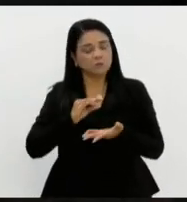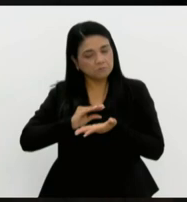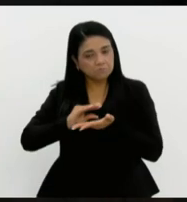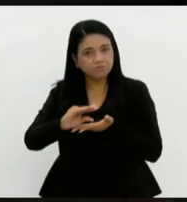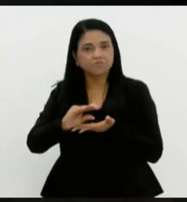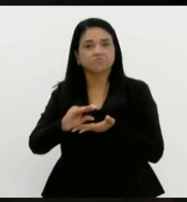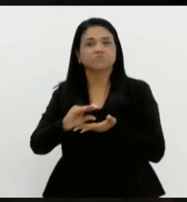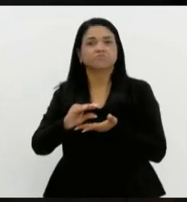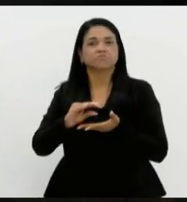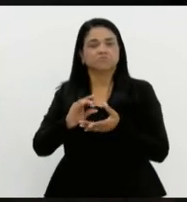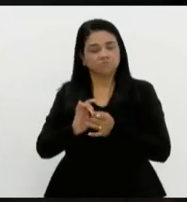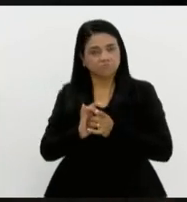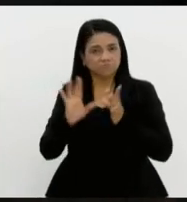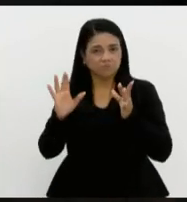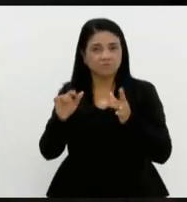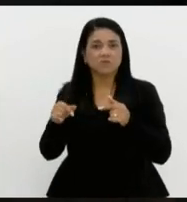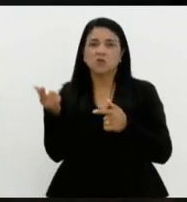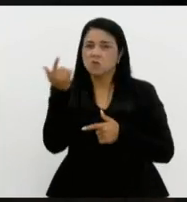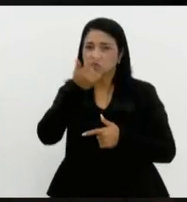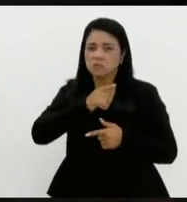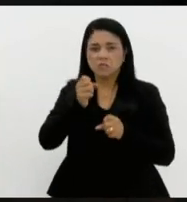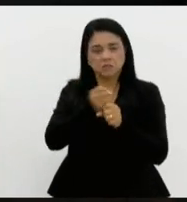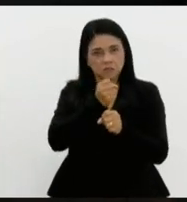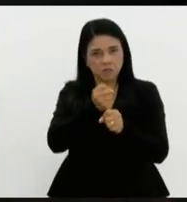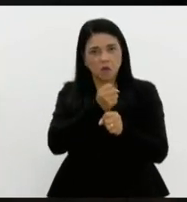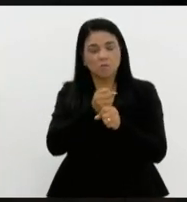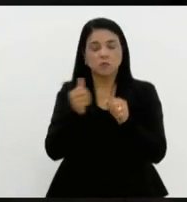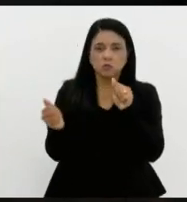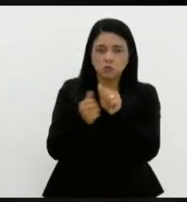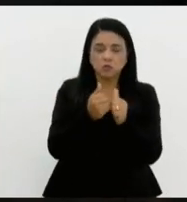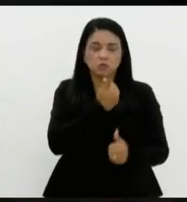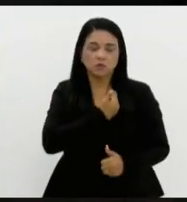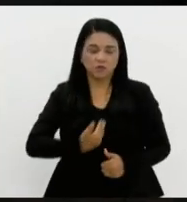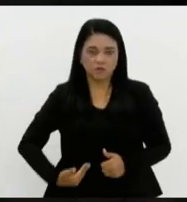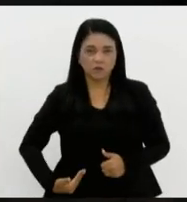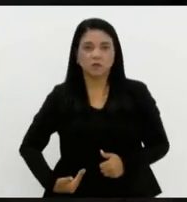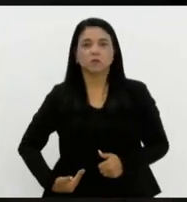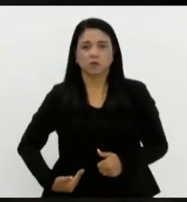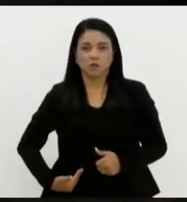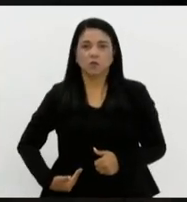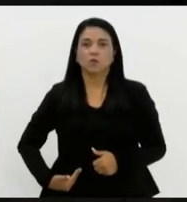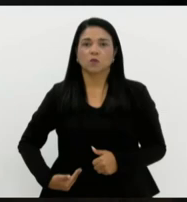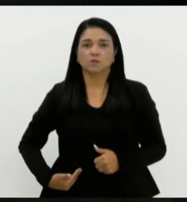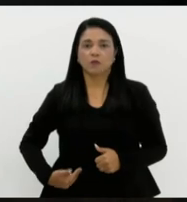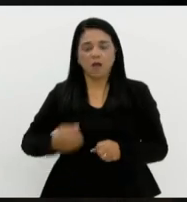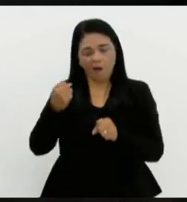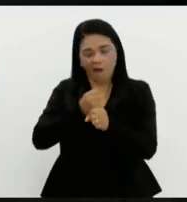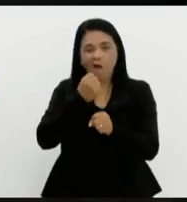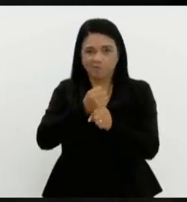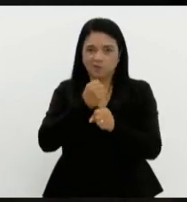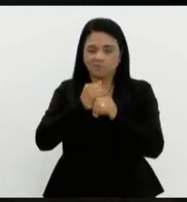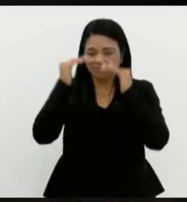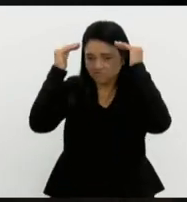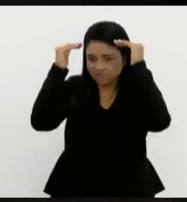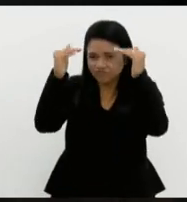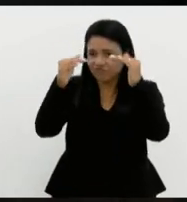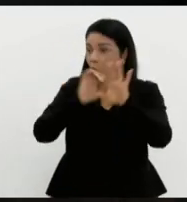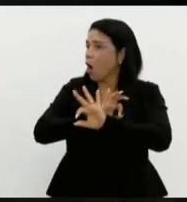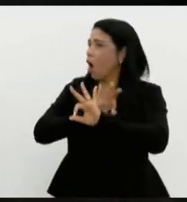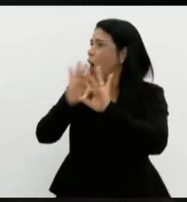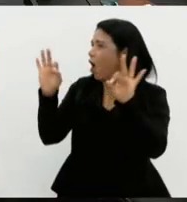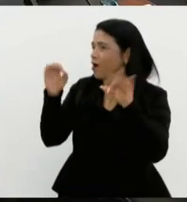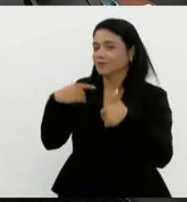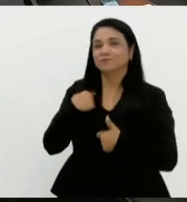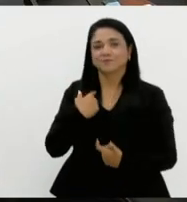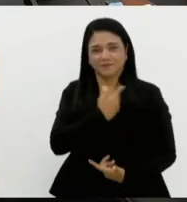gente vai, se Deus quiser, conseguir isso aí junto com o governador e com a secretária para a gente fazer a cobertura ali para atender. Ótimo. Maravilha, tá? Presidente. Eu